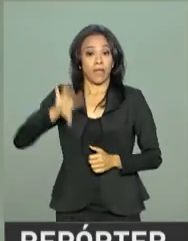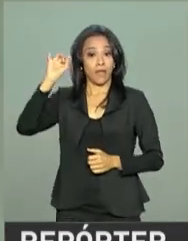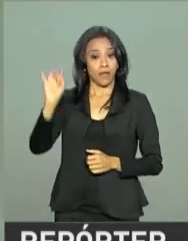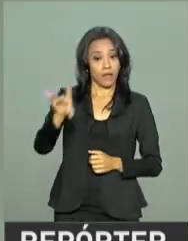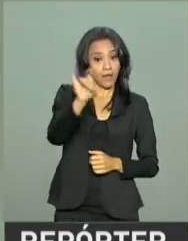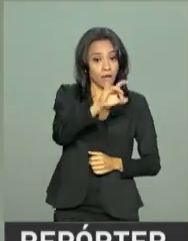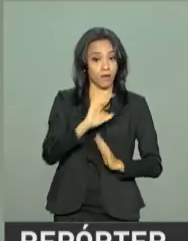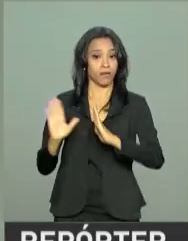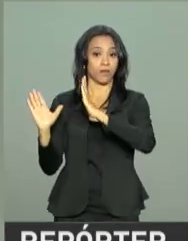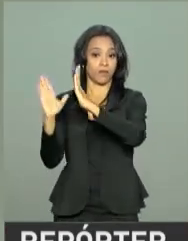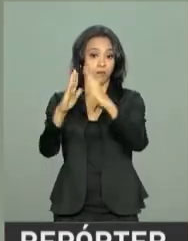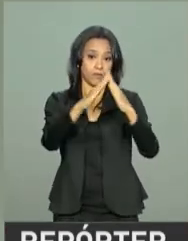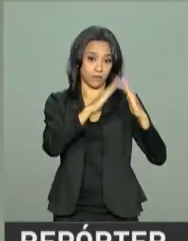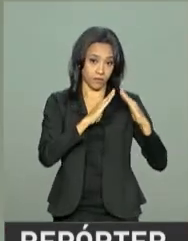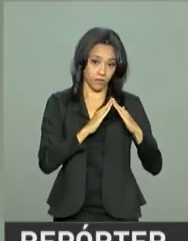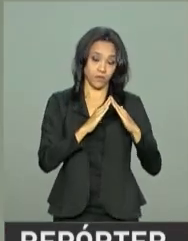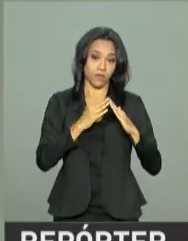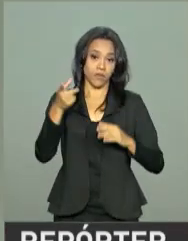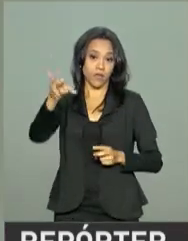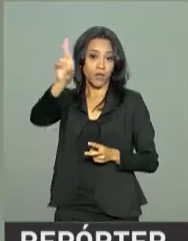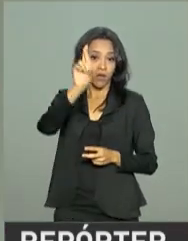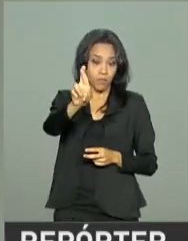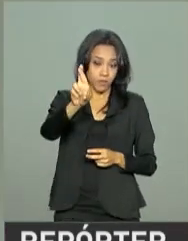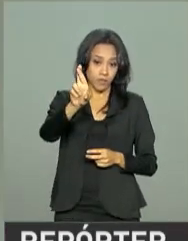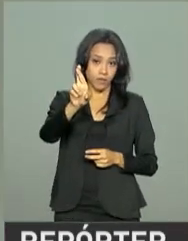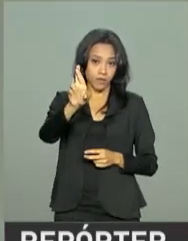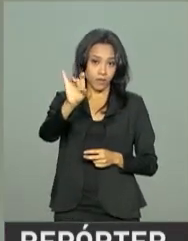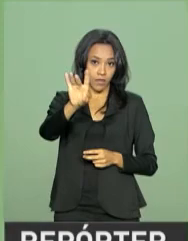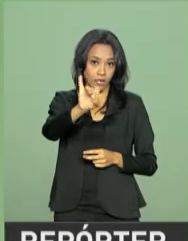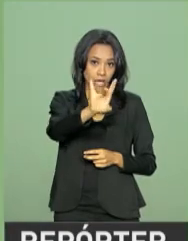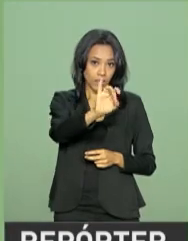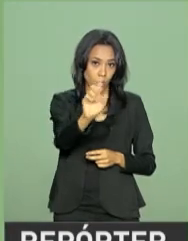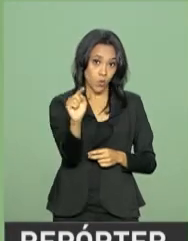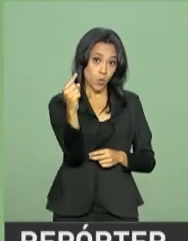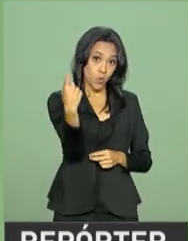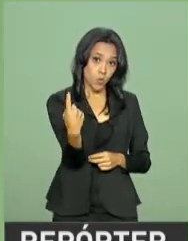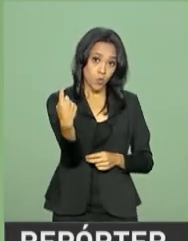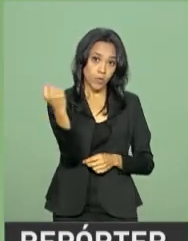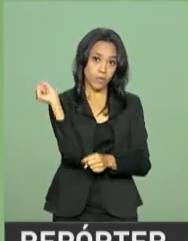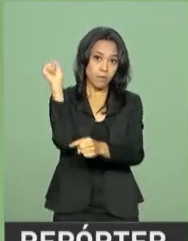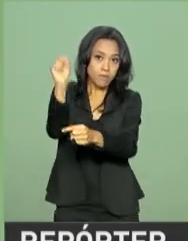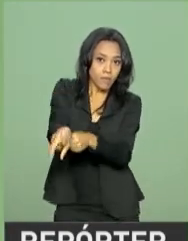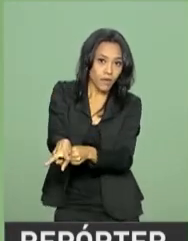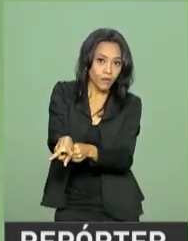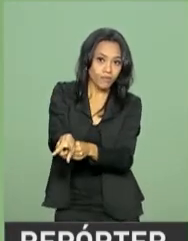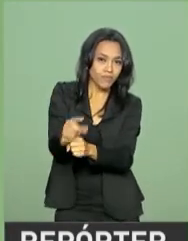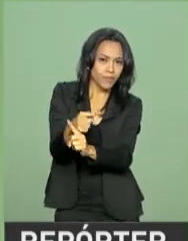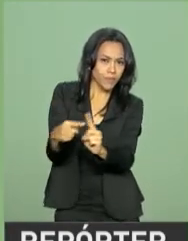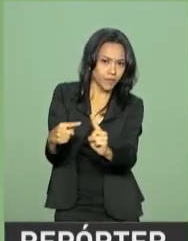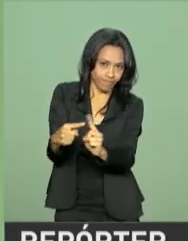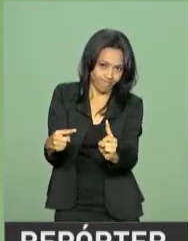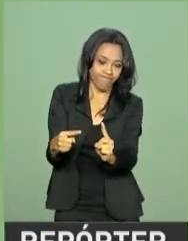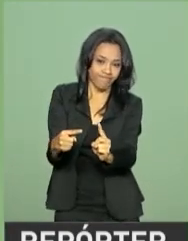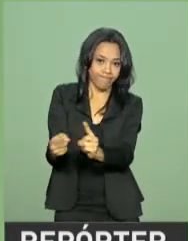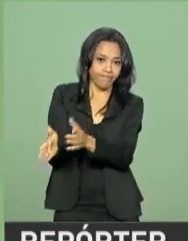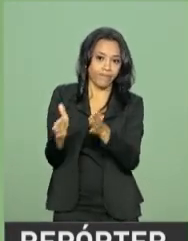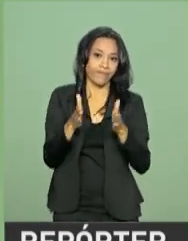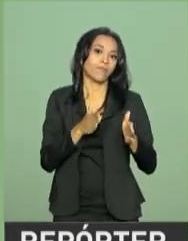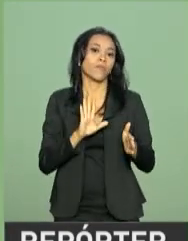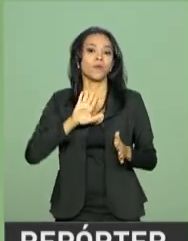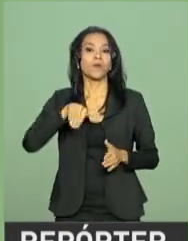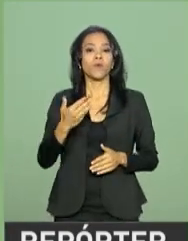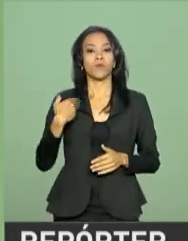representa pelo menos um emprego e mail portanto quando nós